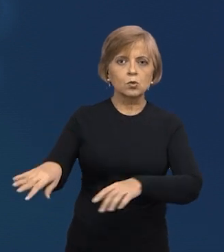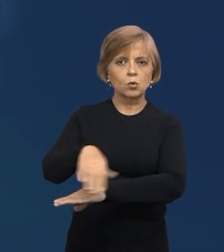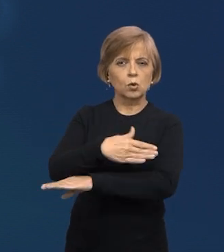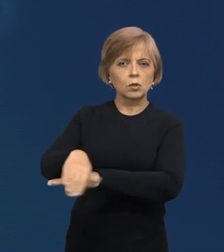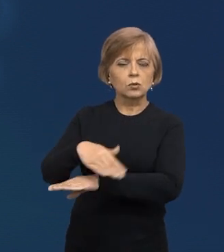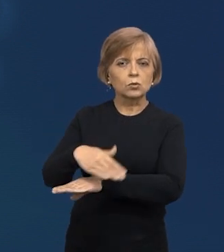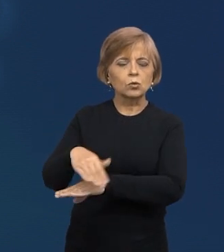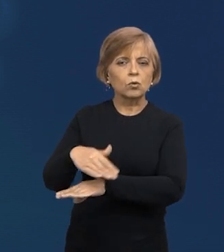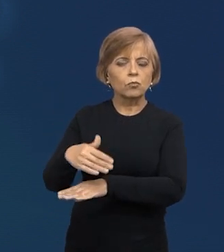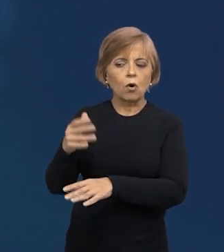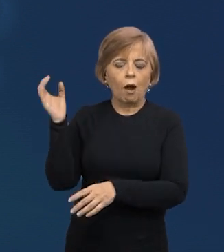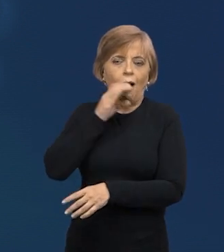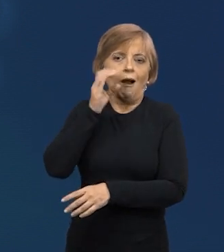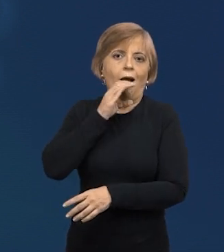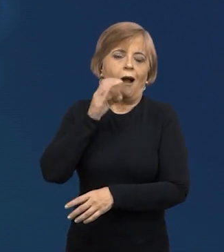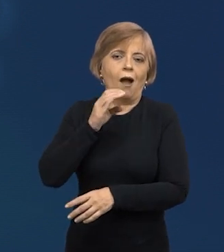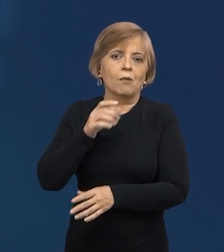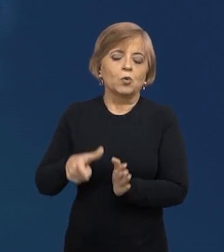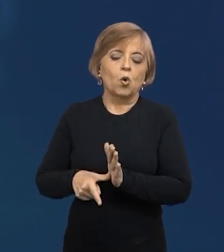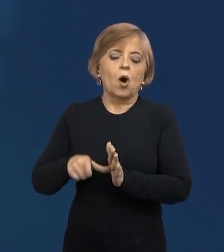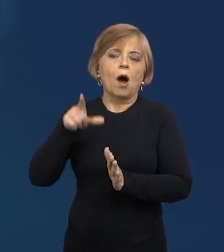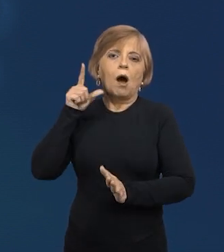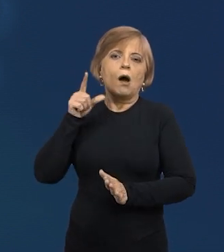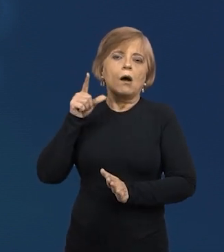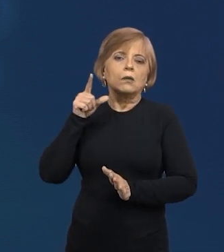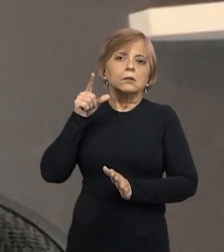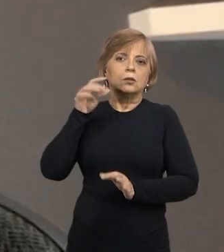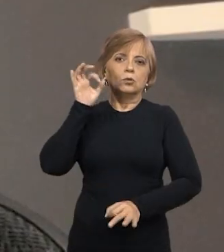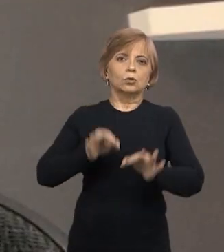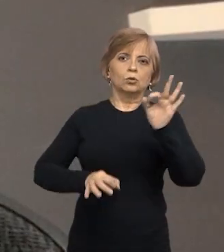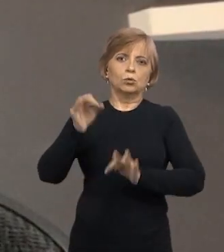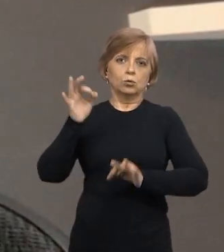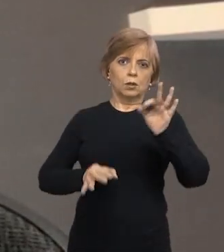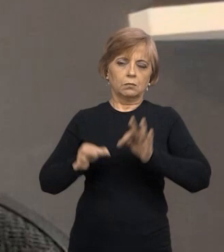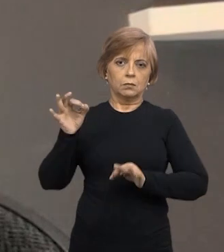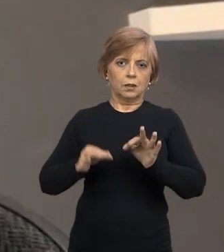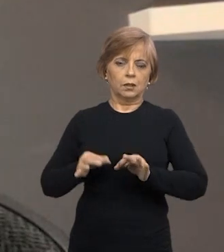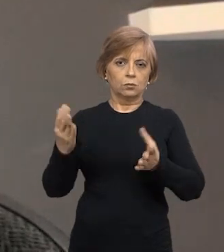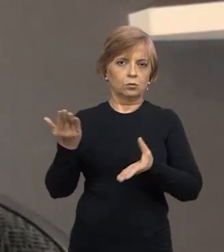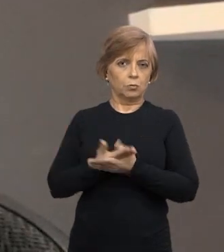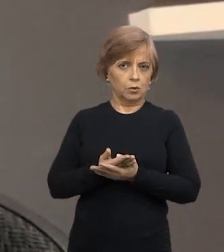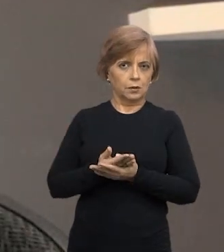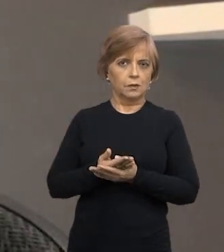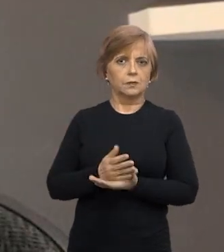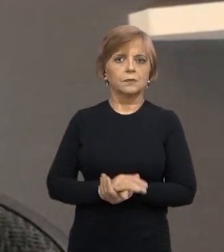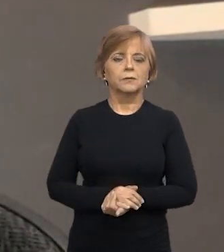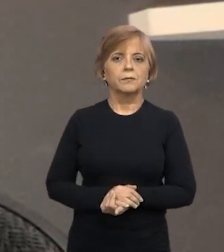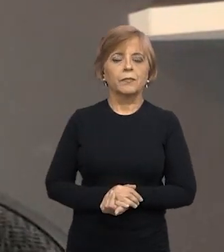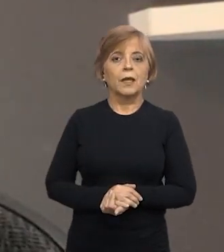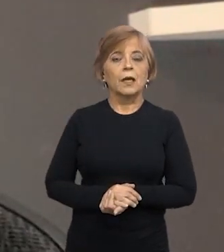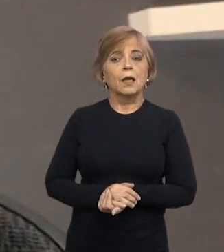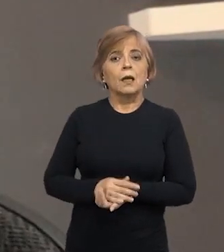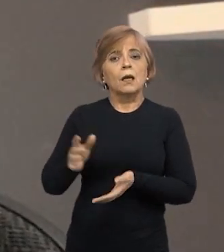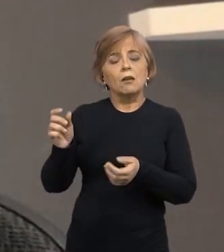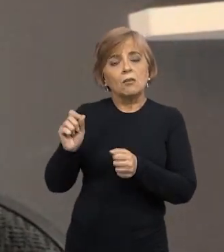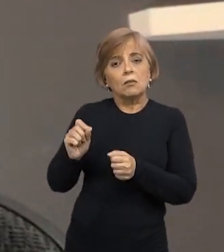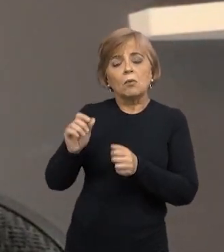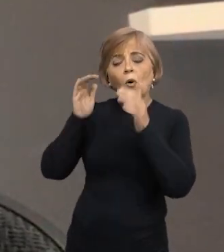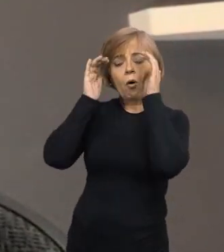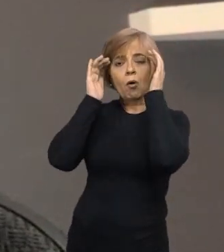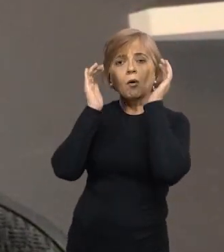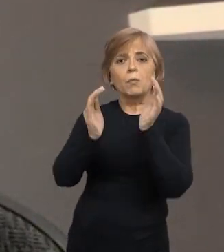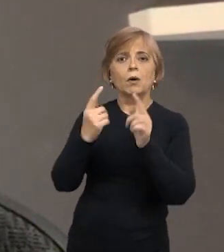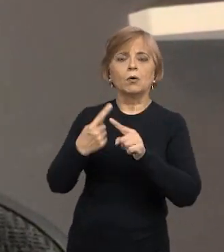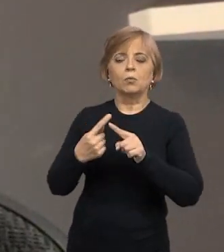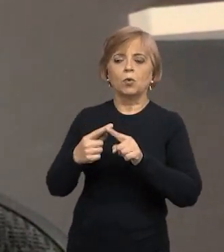desse desde logo, antes mesmo do julgamento final da ação. E assim o fez porque entende que